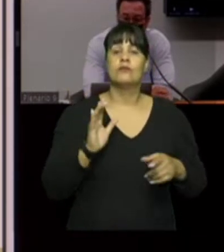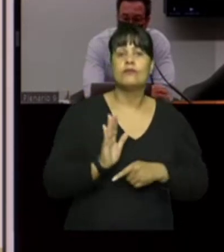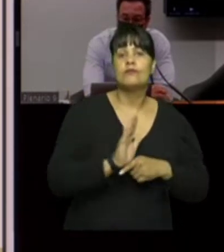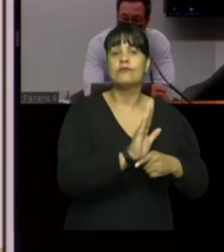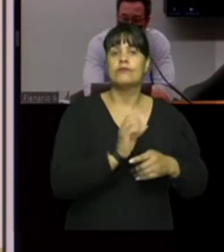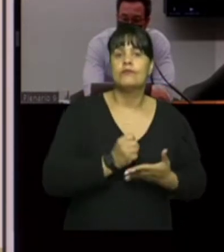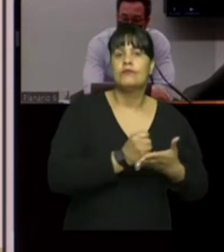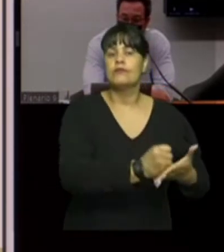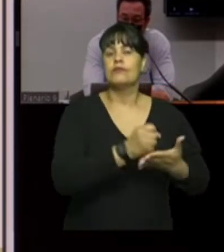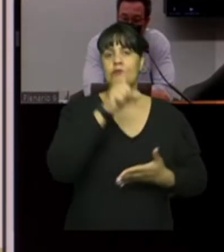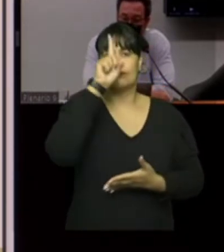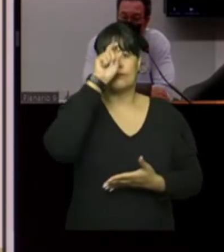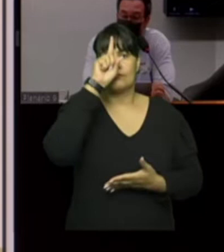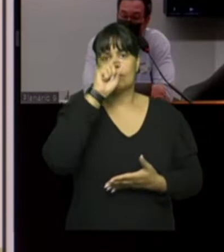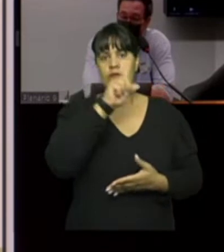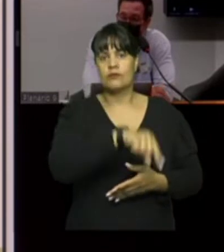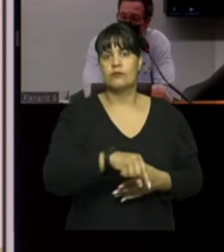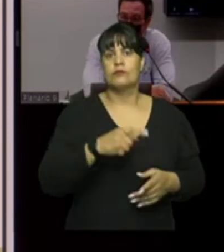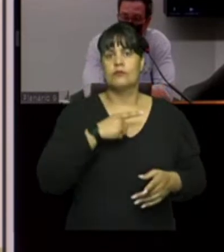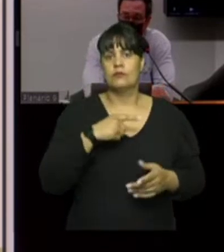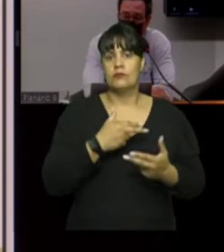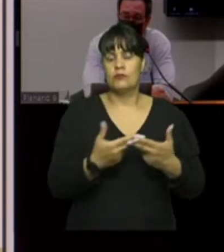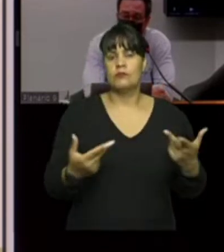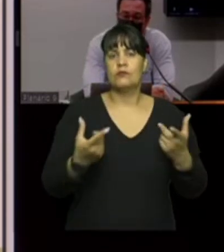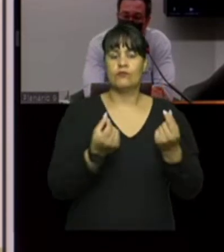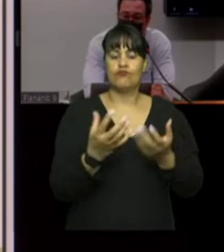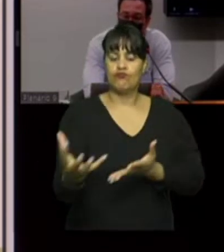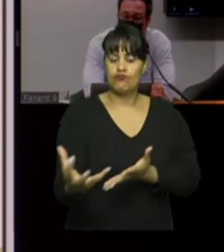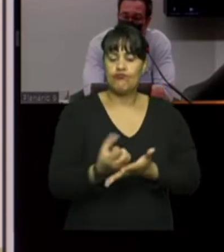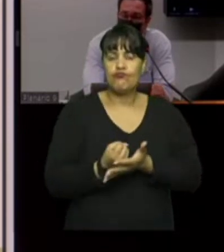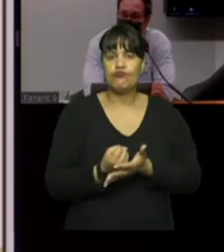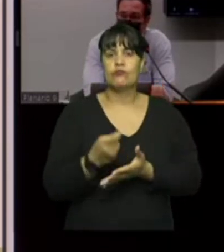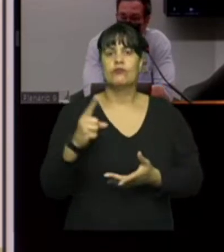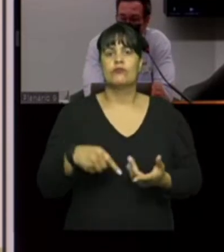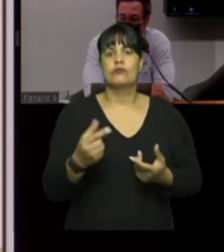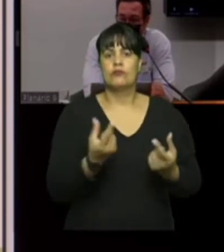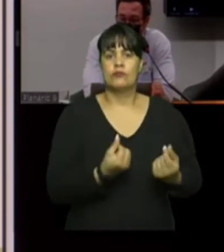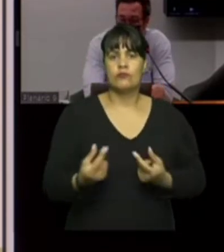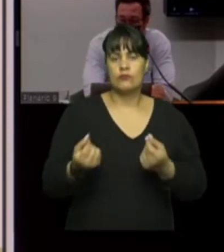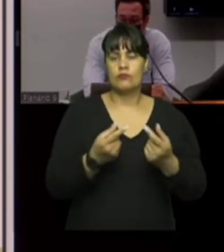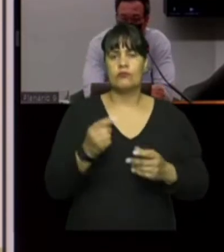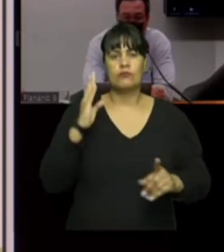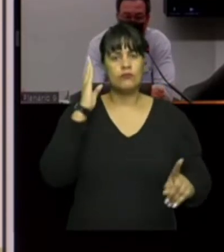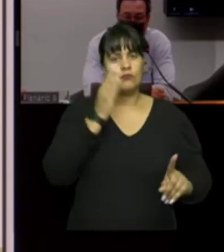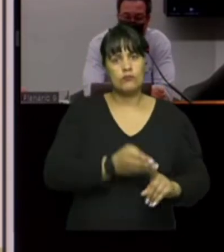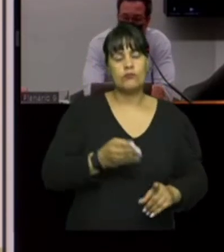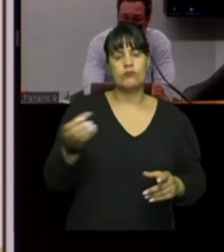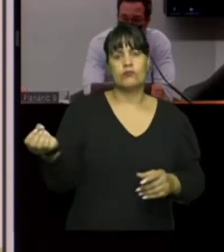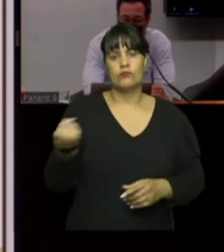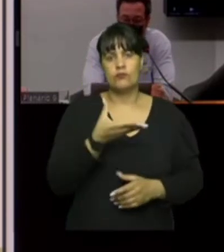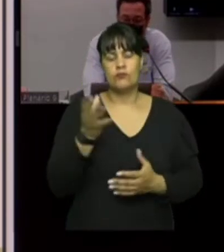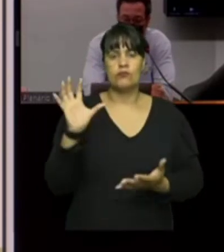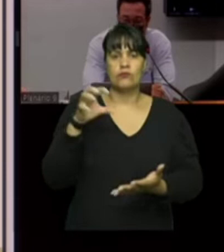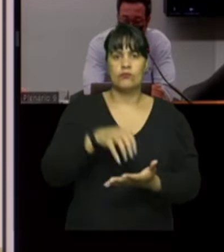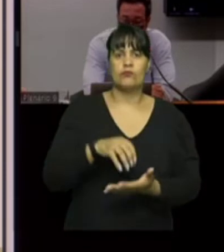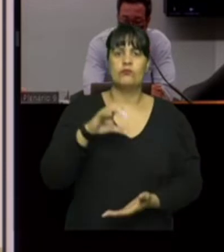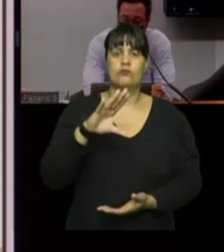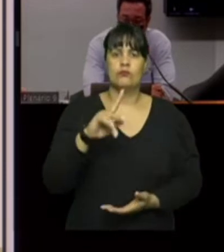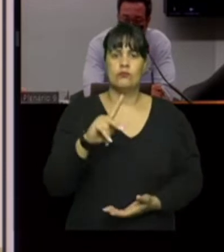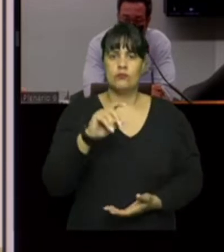em que o Ministério da Saúde represa recursos destinados à habilitação de novos centros de atenção